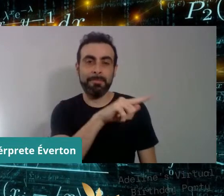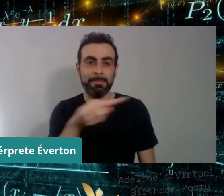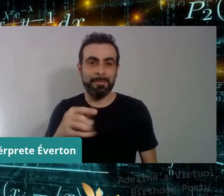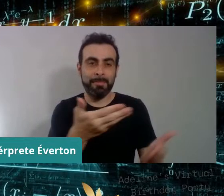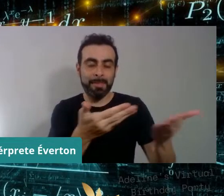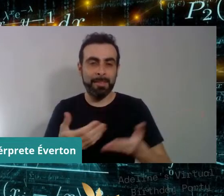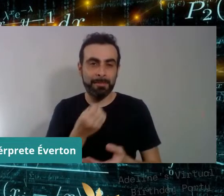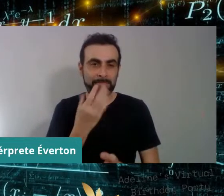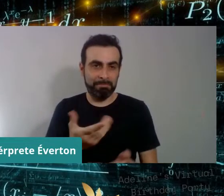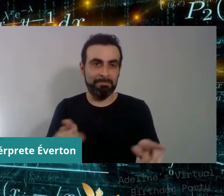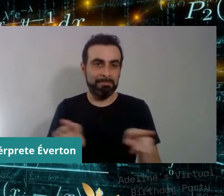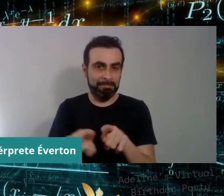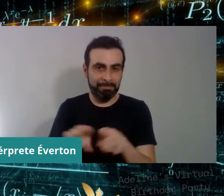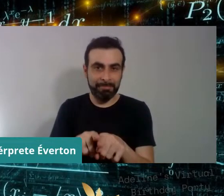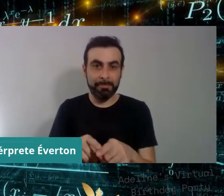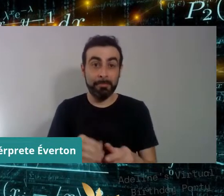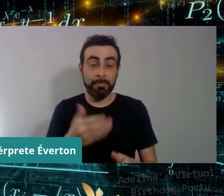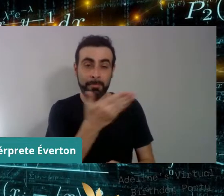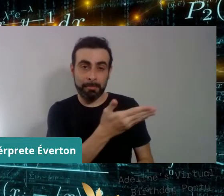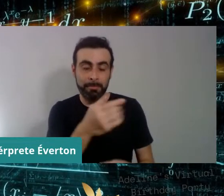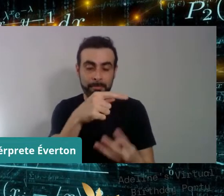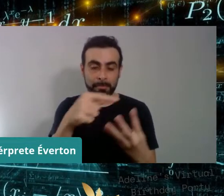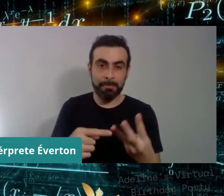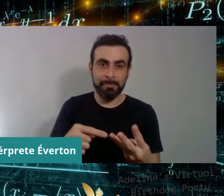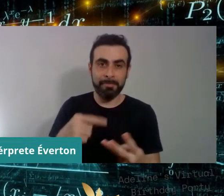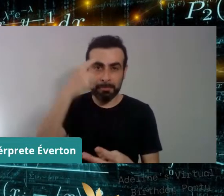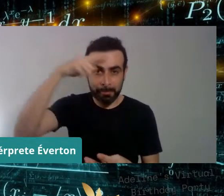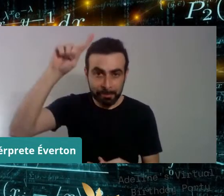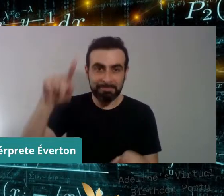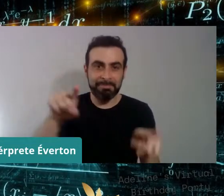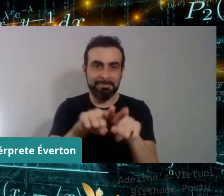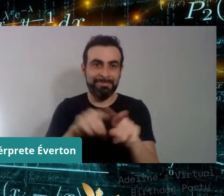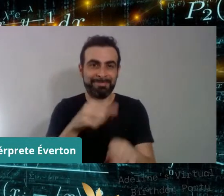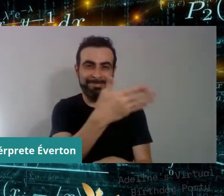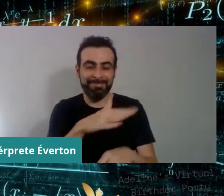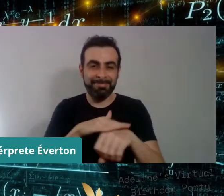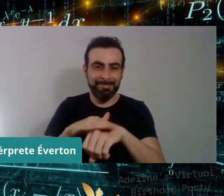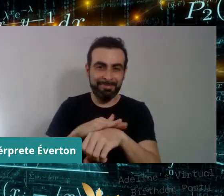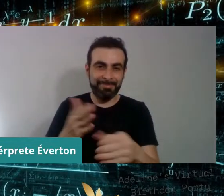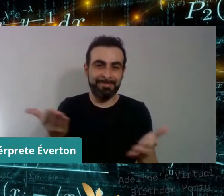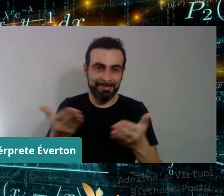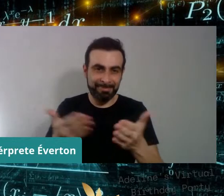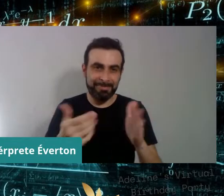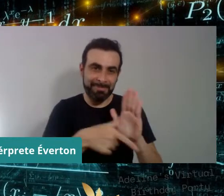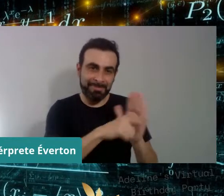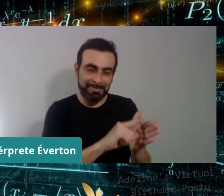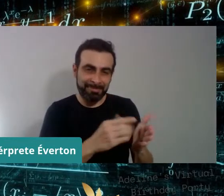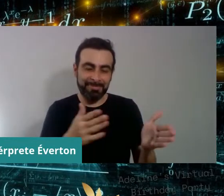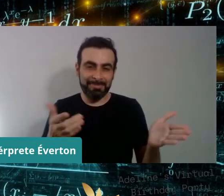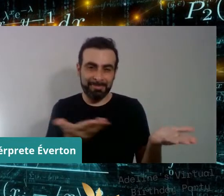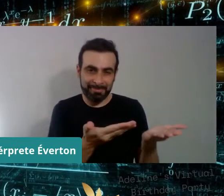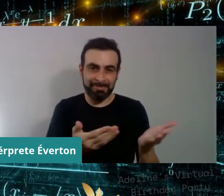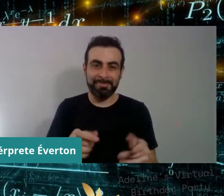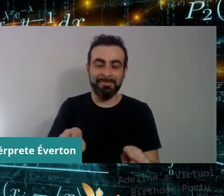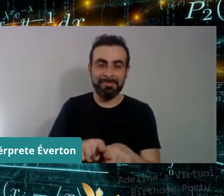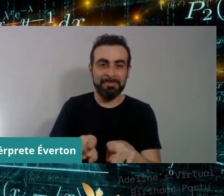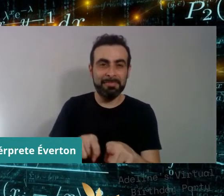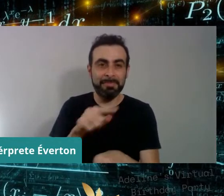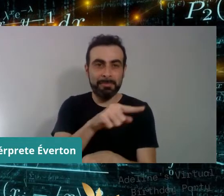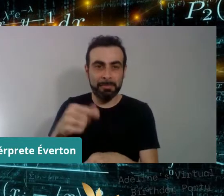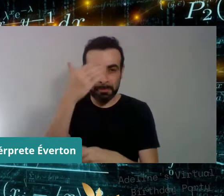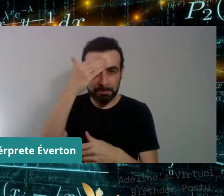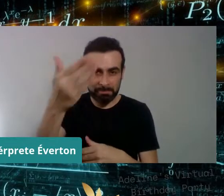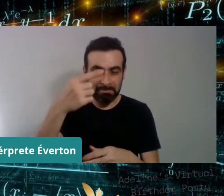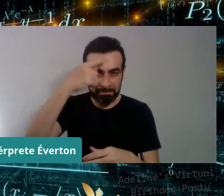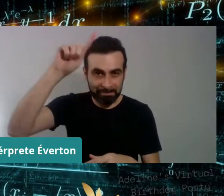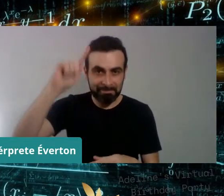aqui. O Everton, né, nós já conversamos agora há pouco, e muito